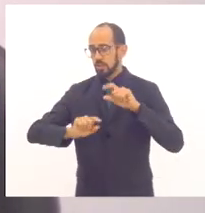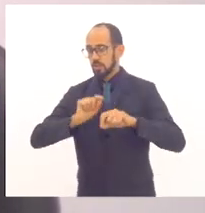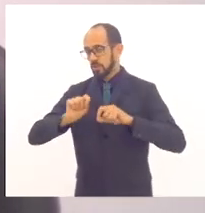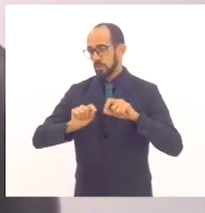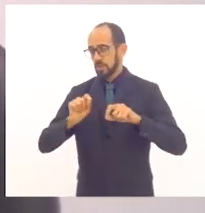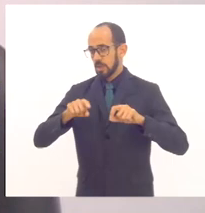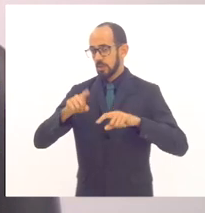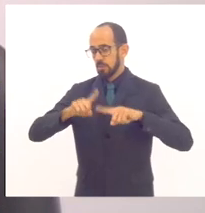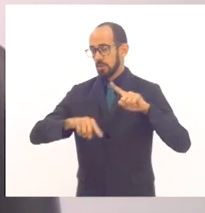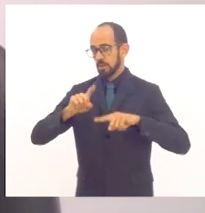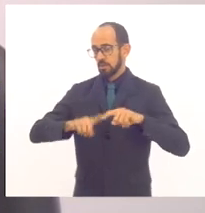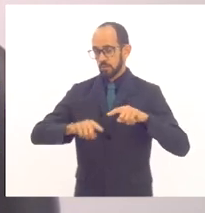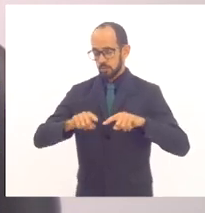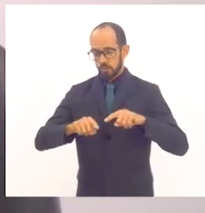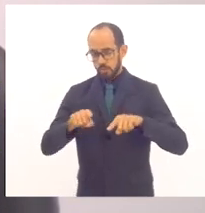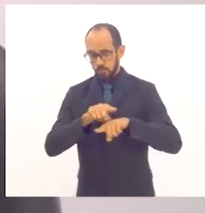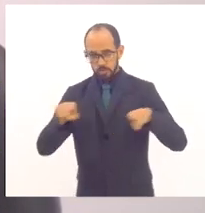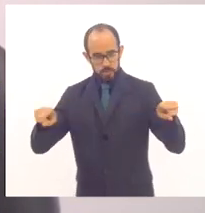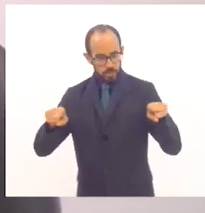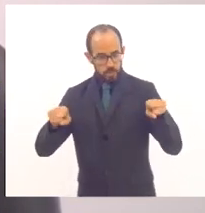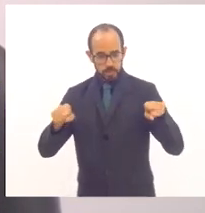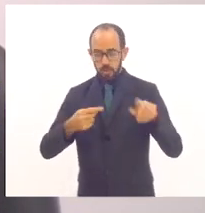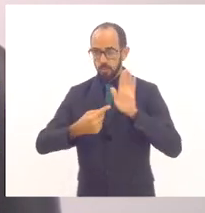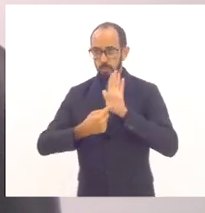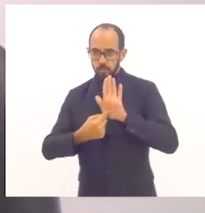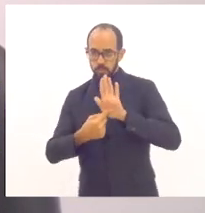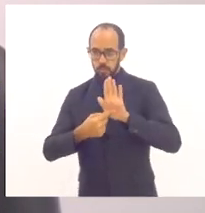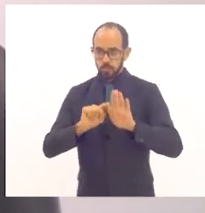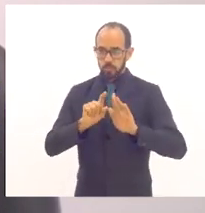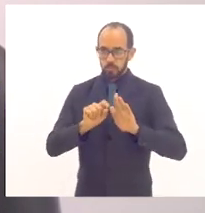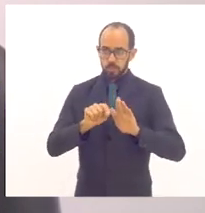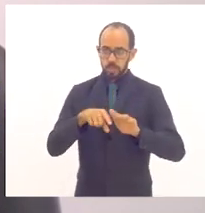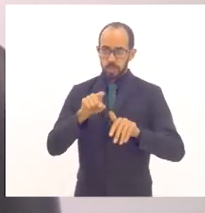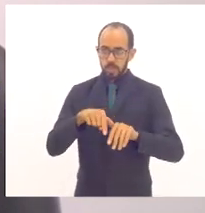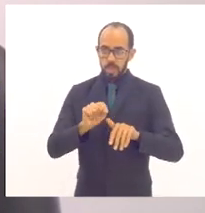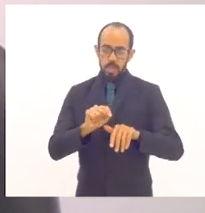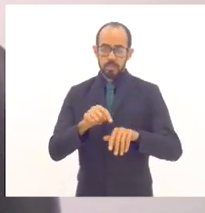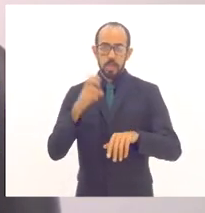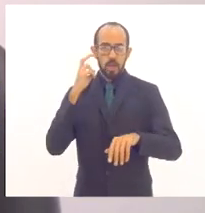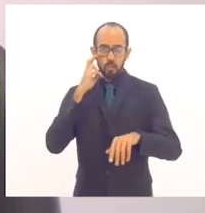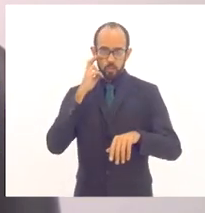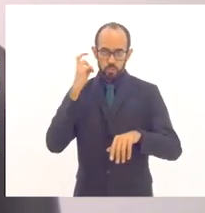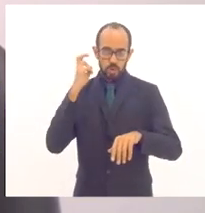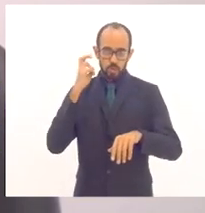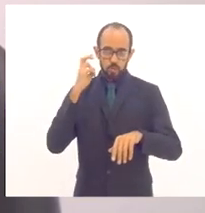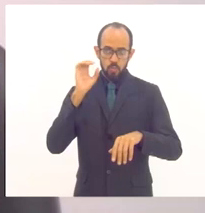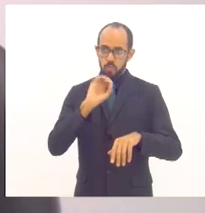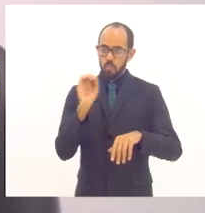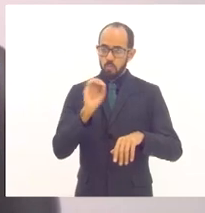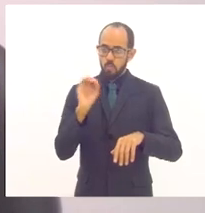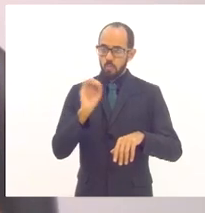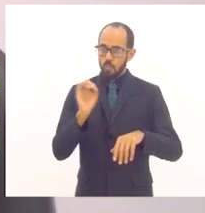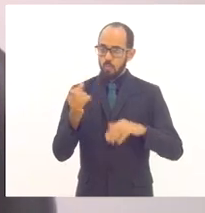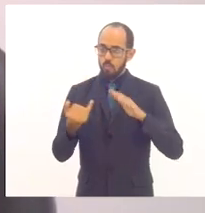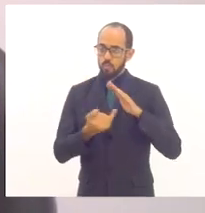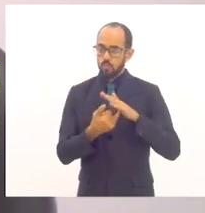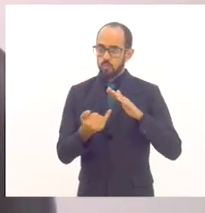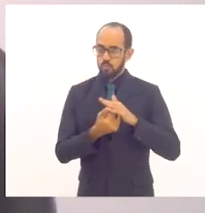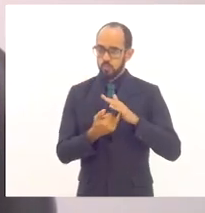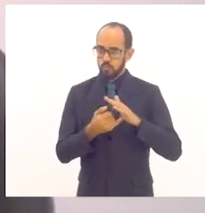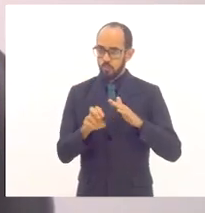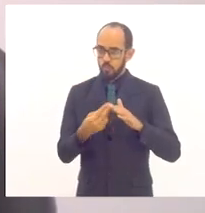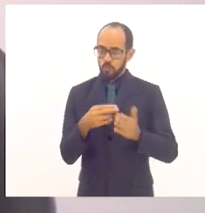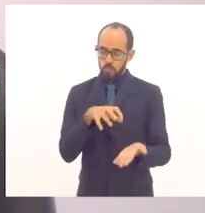vocês estão dando um baile do que é ser patrimônio cultural e material. Nenhum instituto, órgão